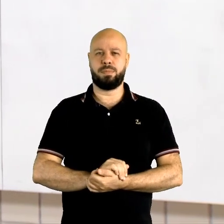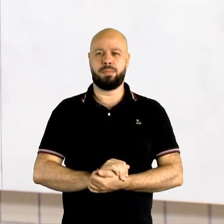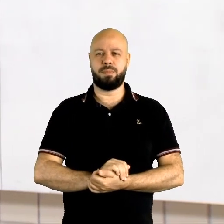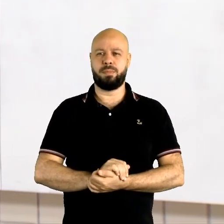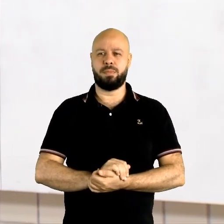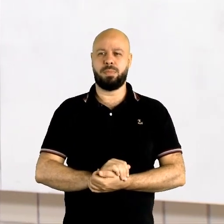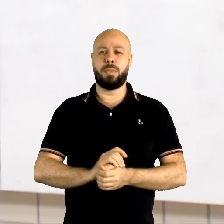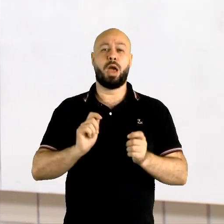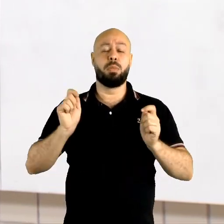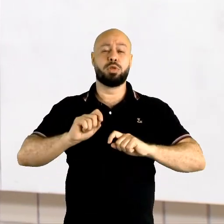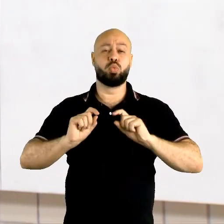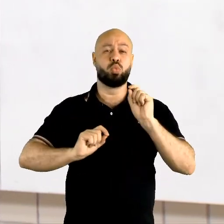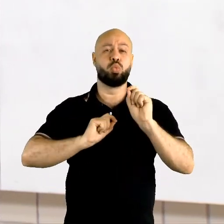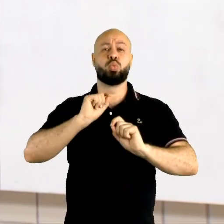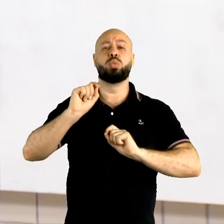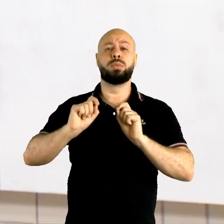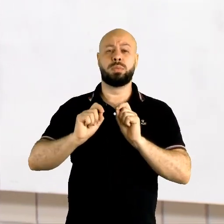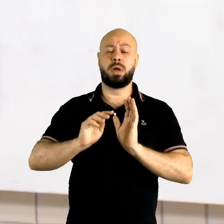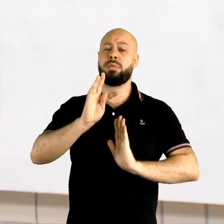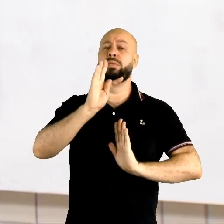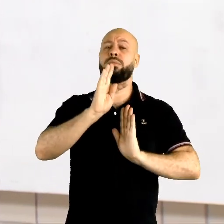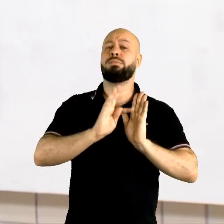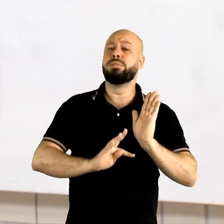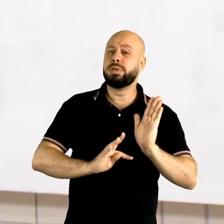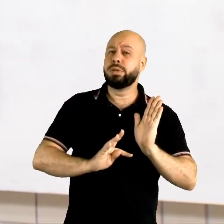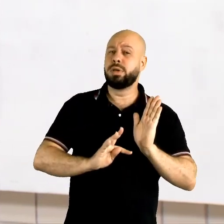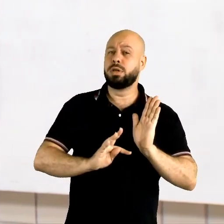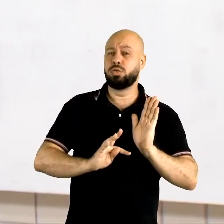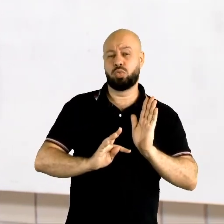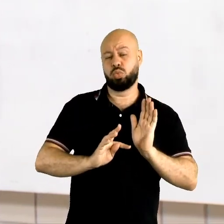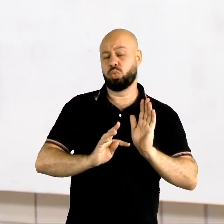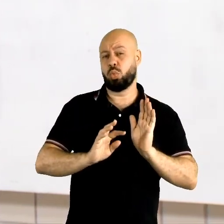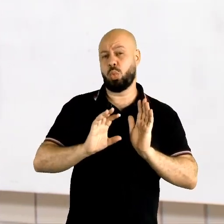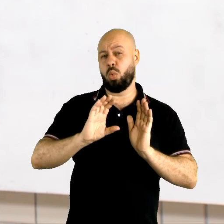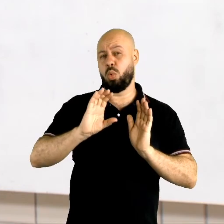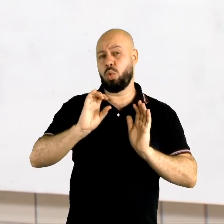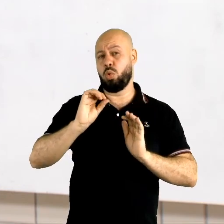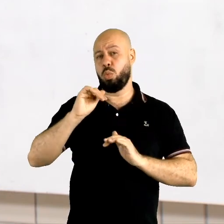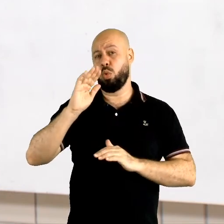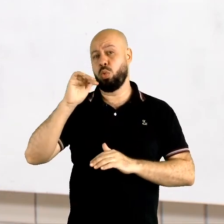Pode ser um texto comum, tá?